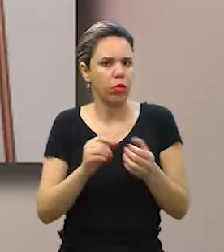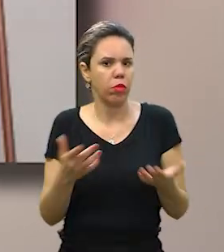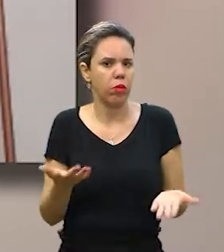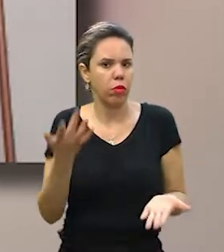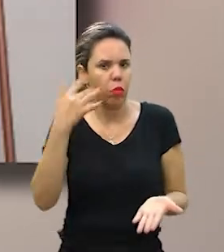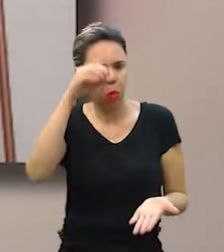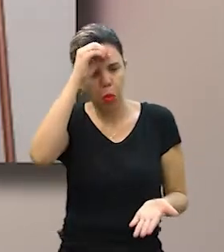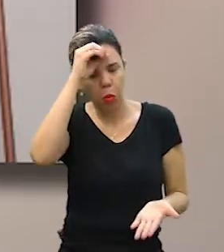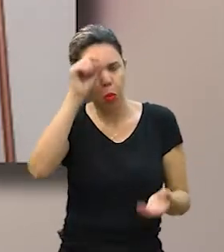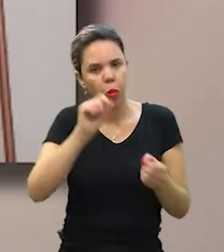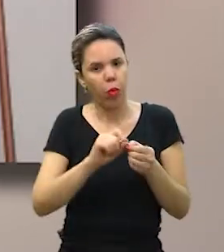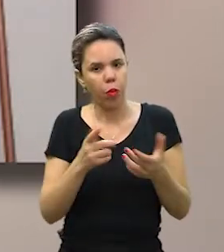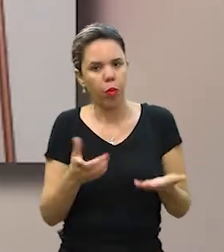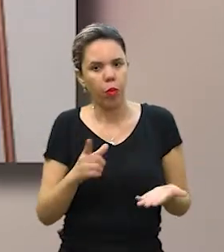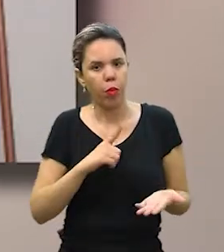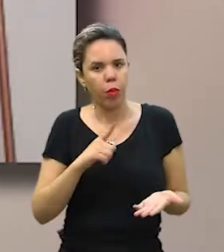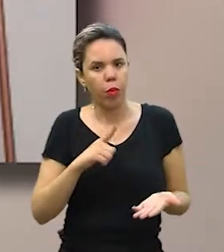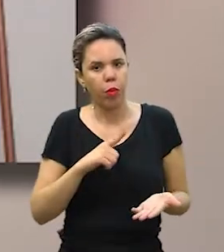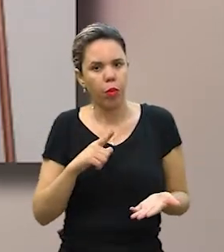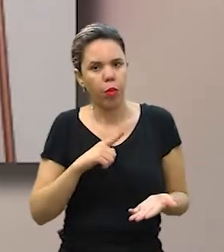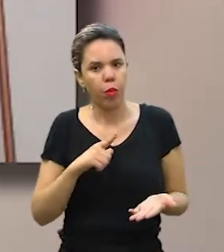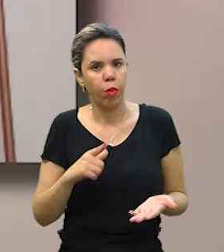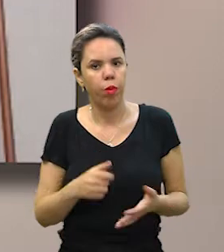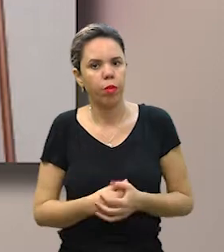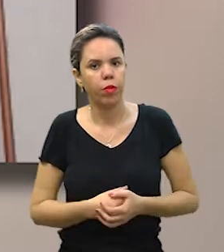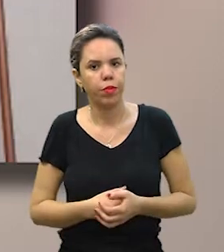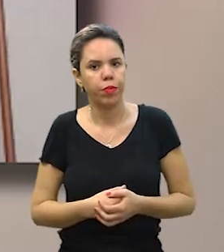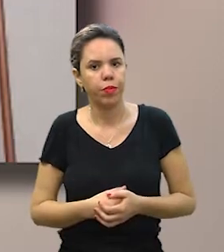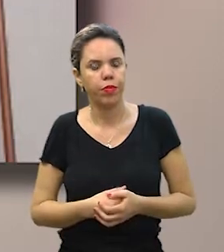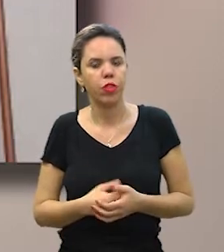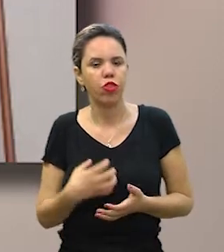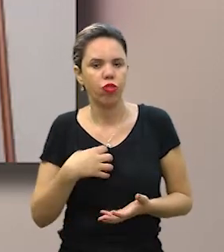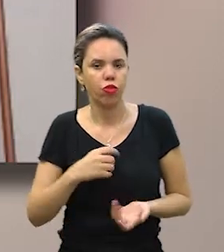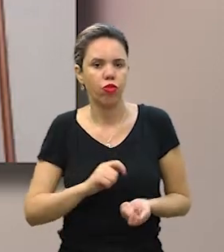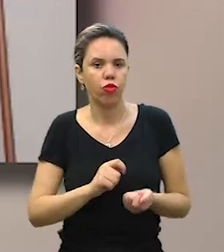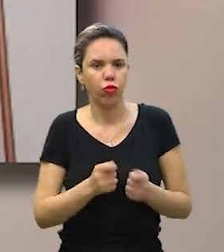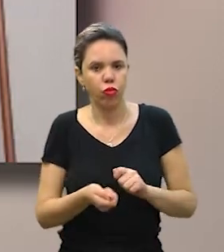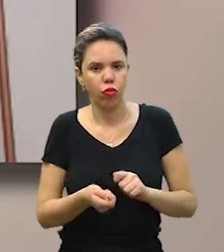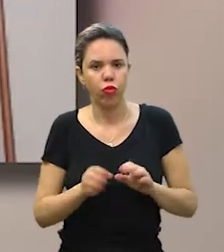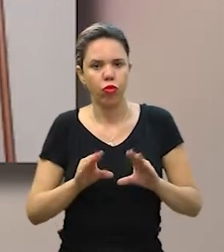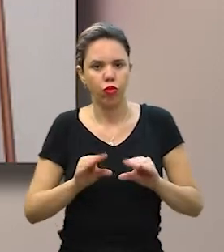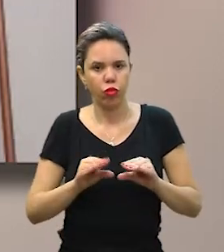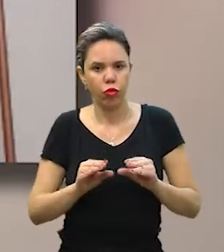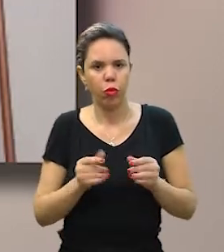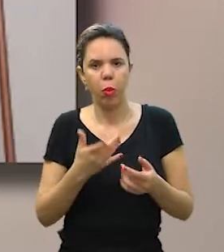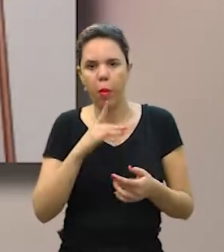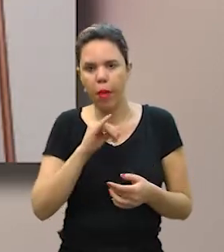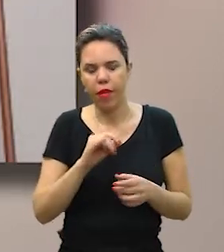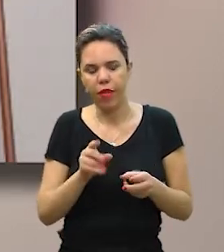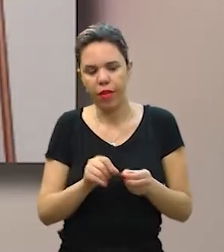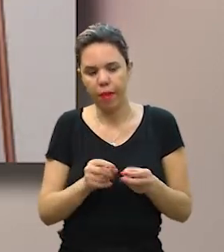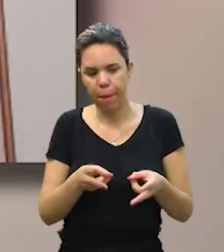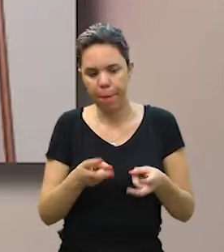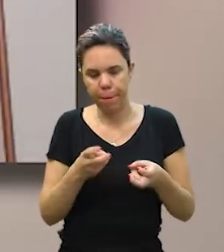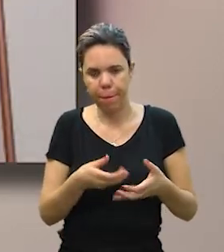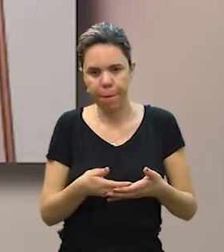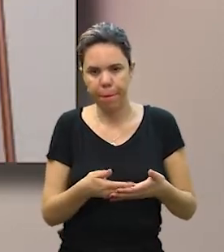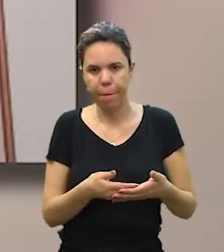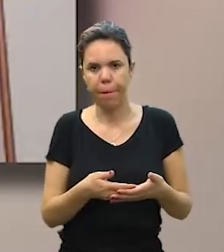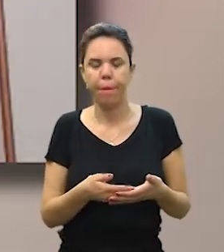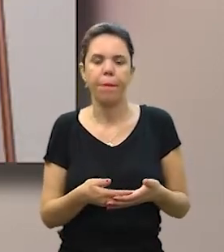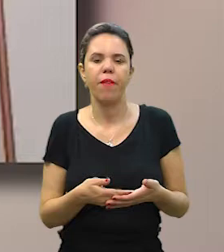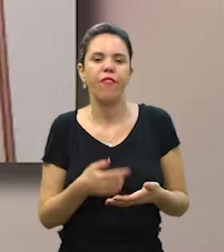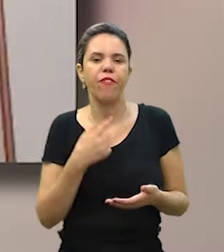aquilo e o que fazer. Então existem aí manobras que a mamãe e o papai podem fazer quando percebem que esse bebê está